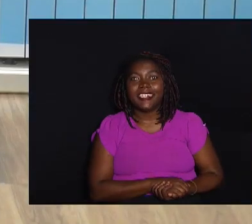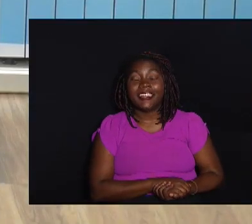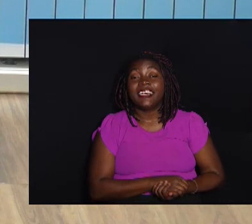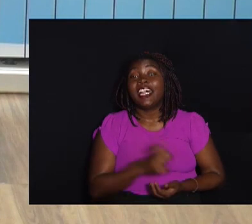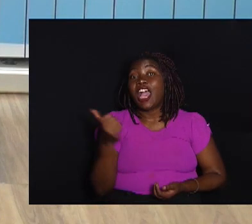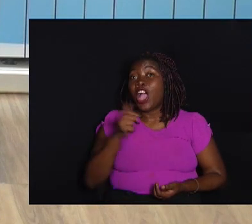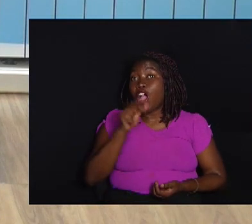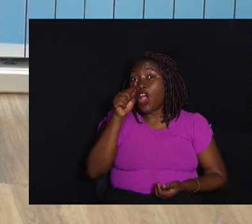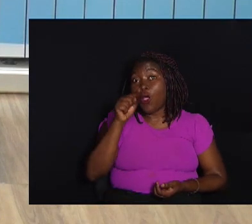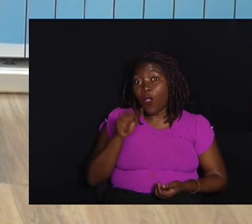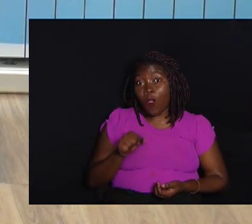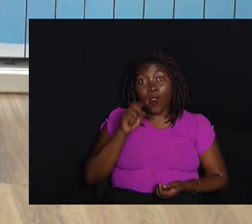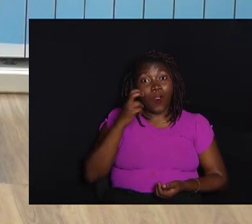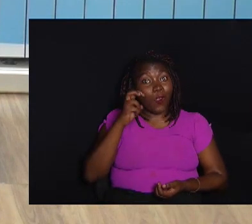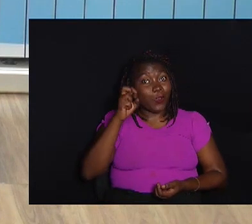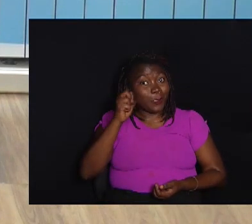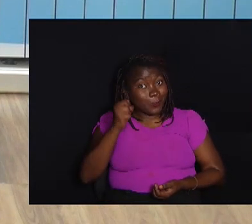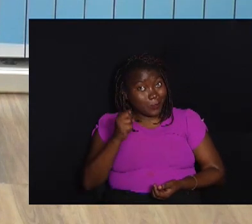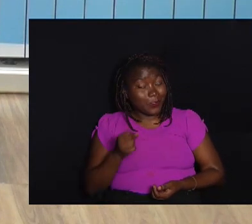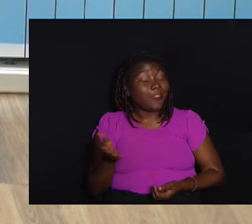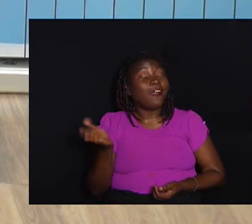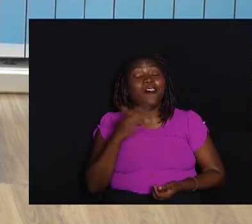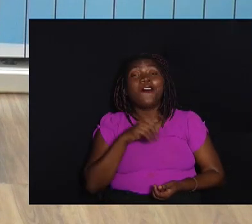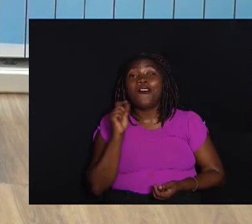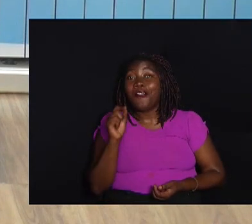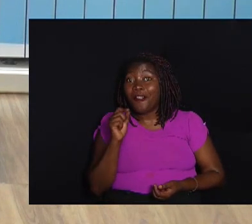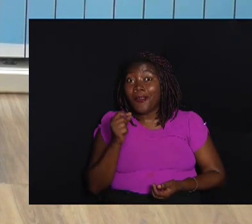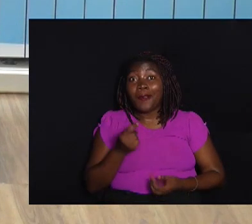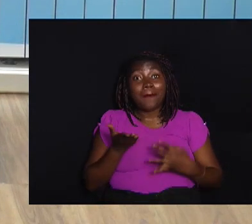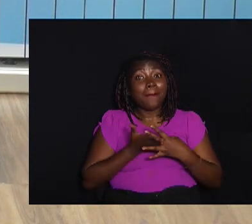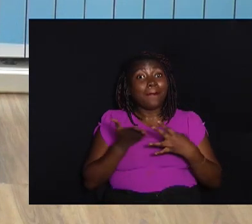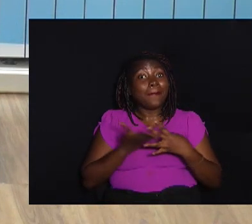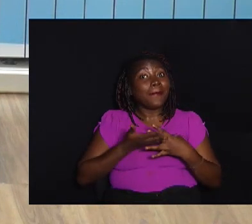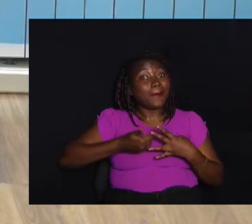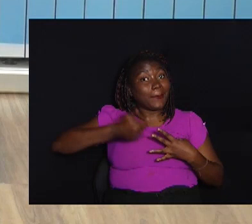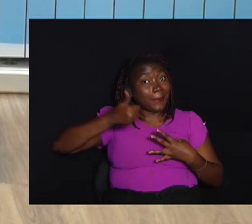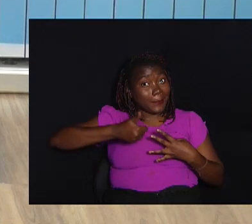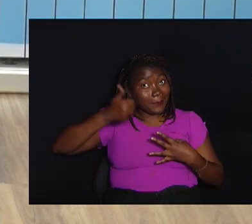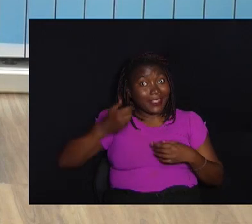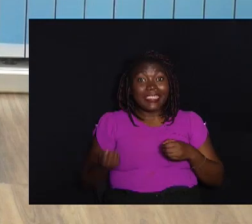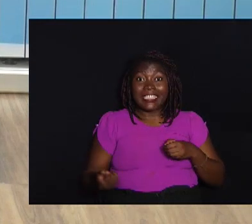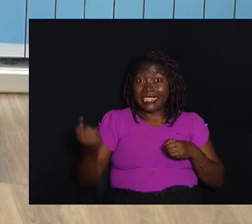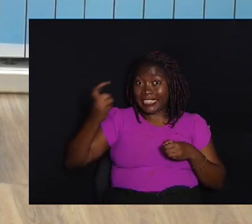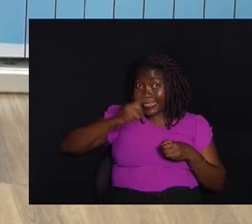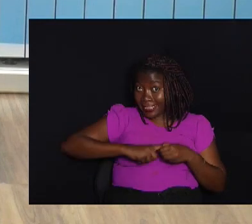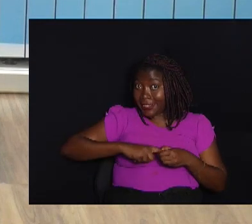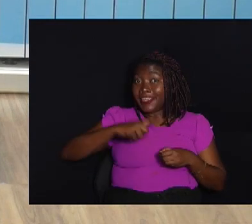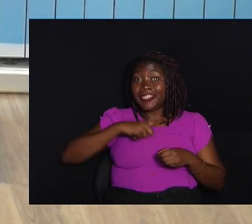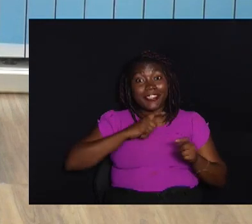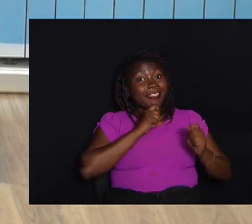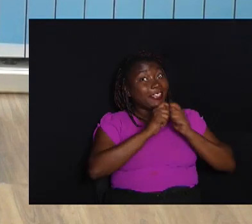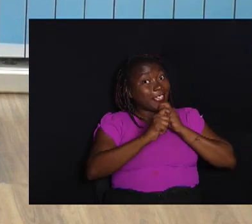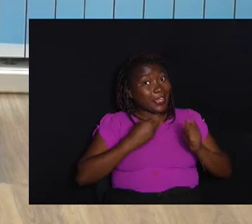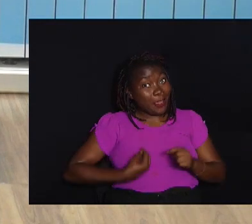horas mais 58 minutos, vamos fazer o seguinte, primeiro intervalo aqui no Câmara Total e na volta tem entrevista ao vivo,